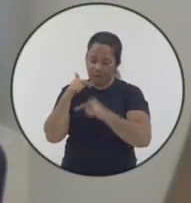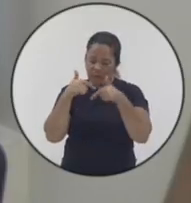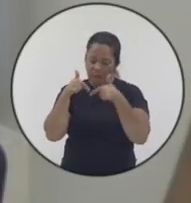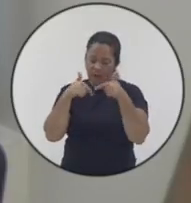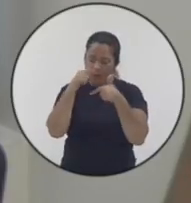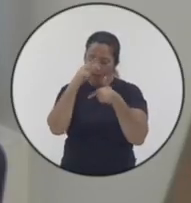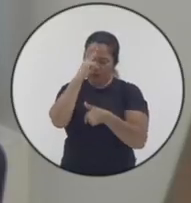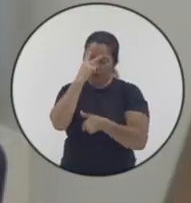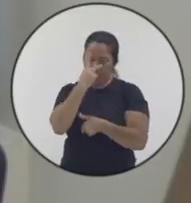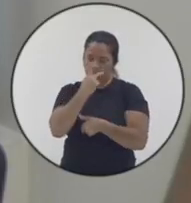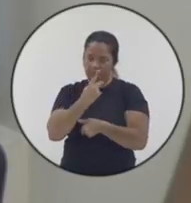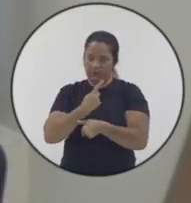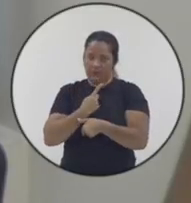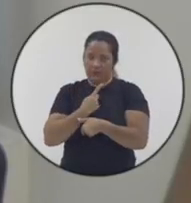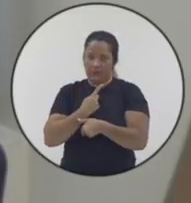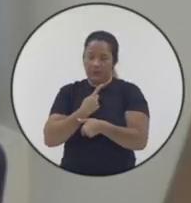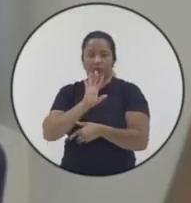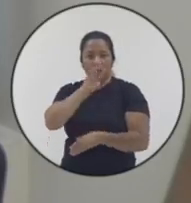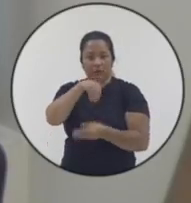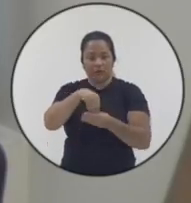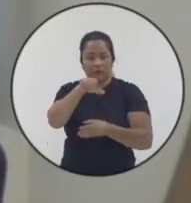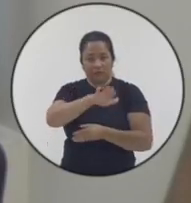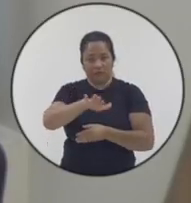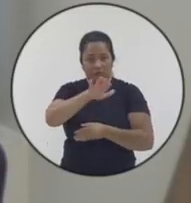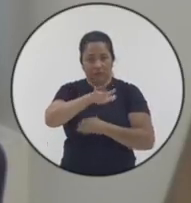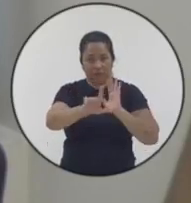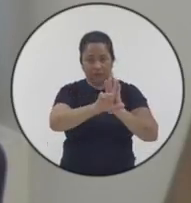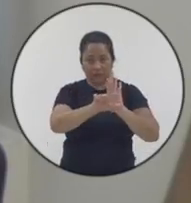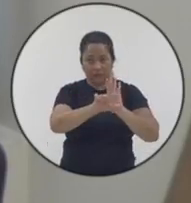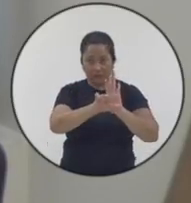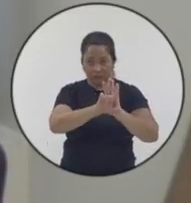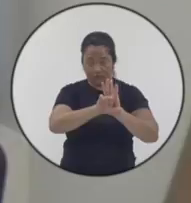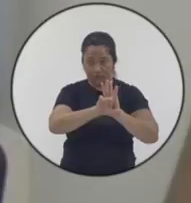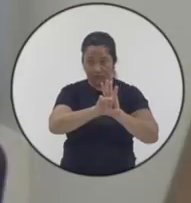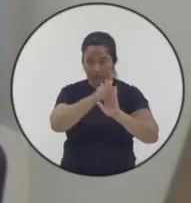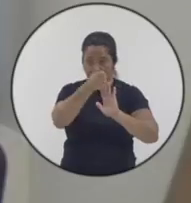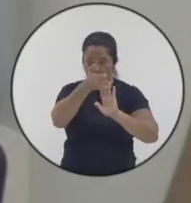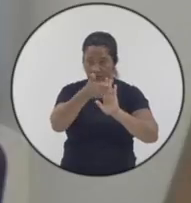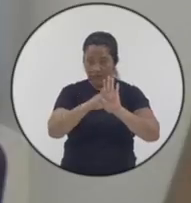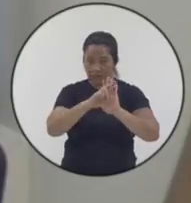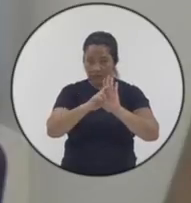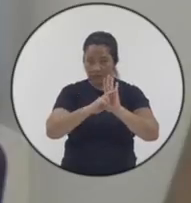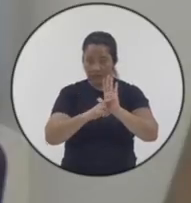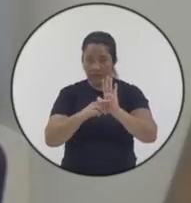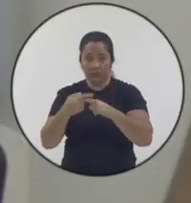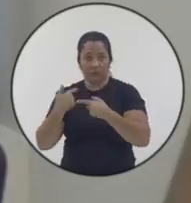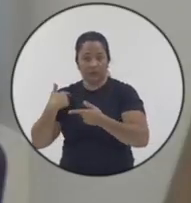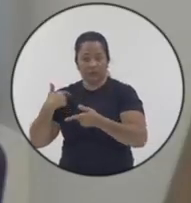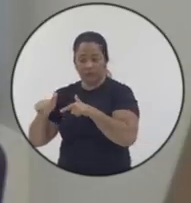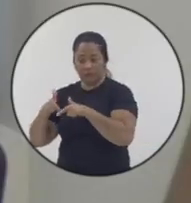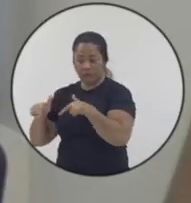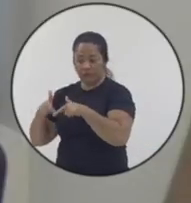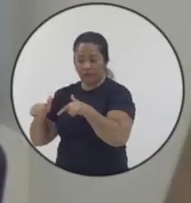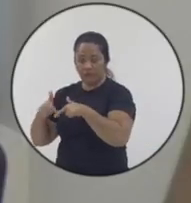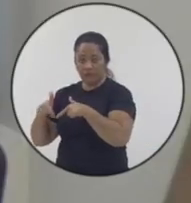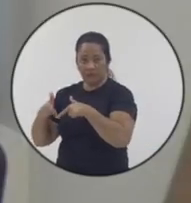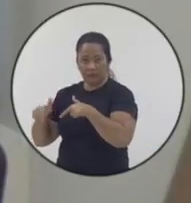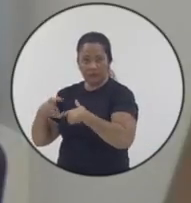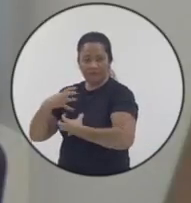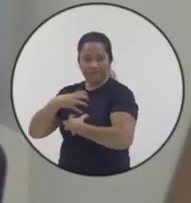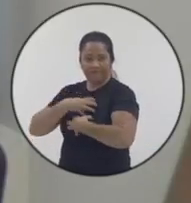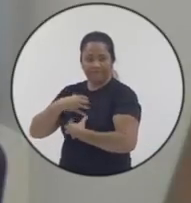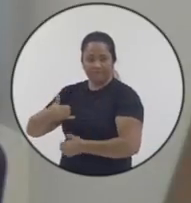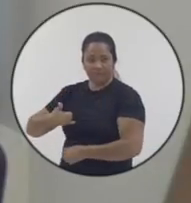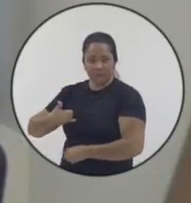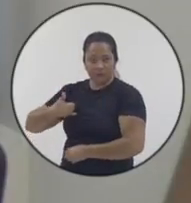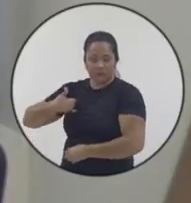mundo jurídico, não somente, também na questão legislativa, porque eu trabalho num mandato que tenho orgulho de trabalhar.